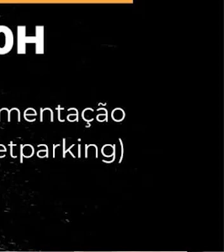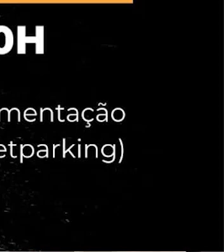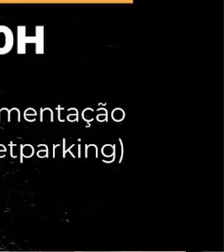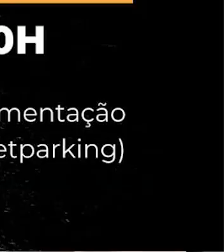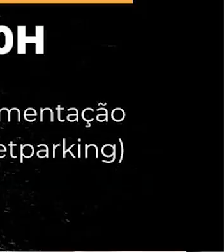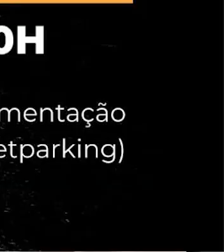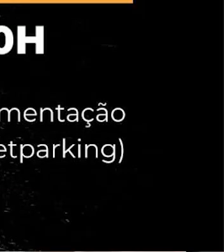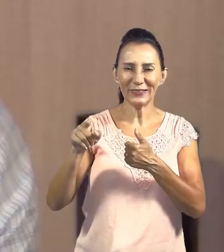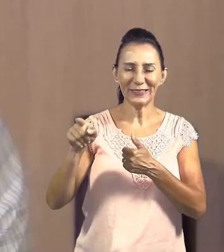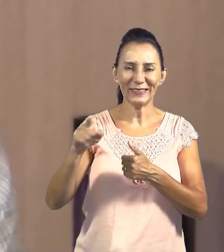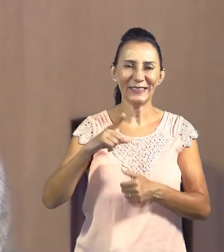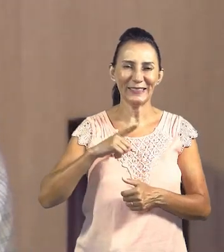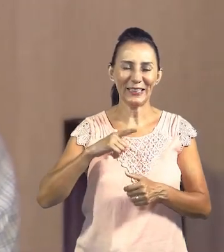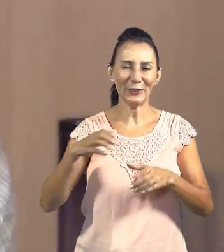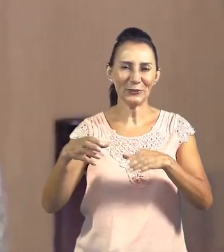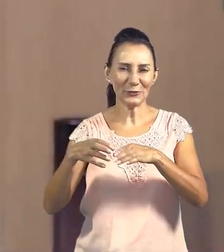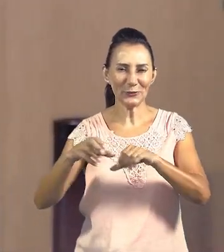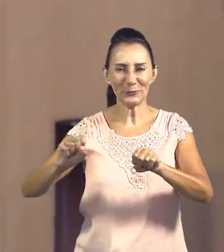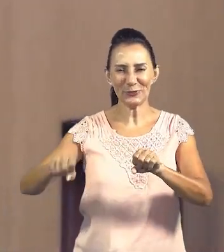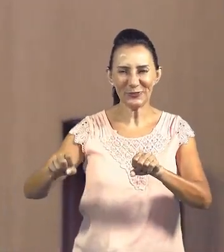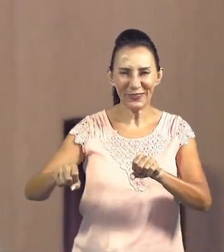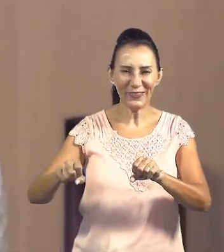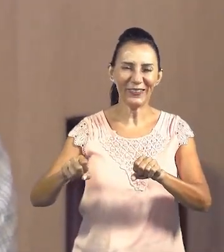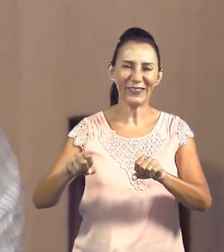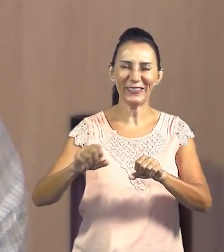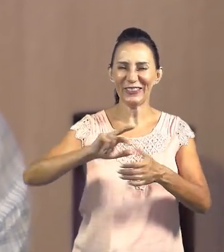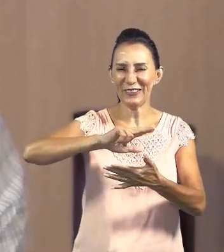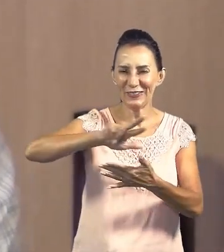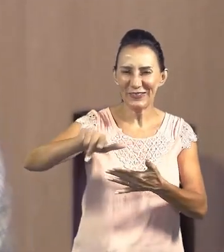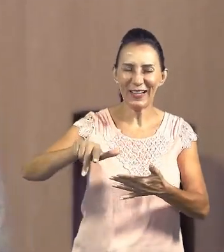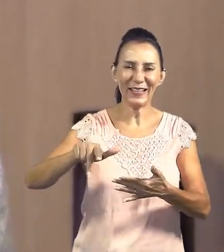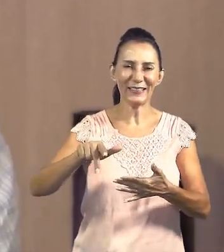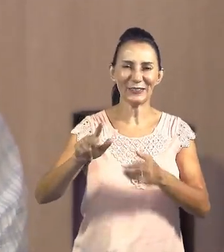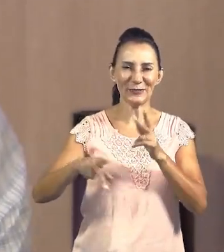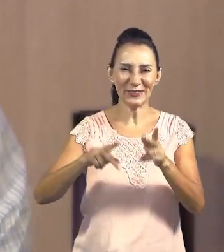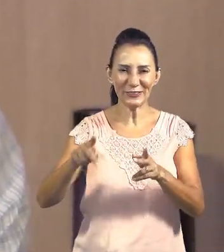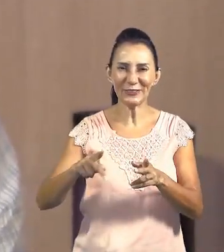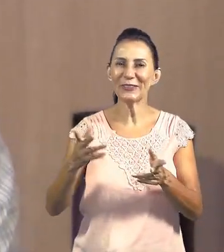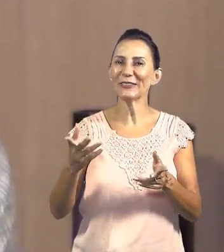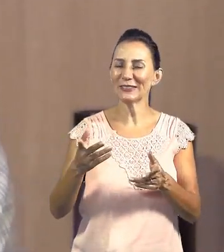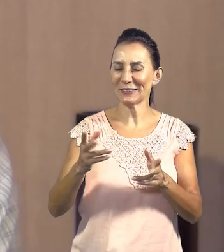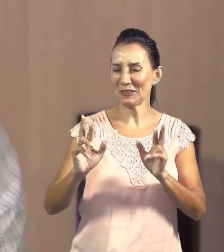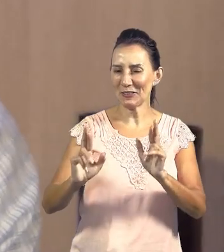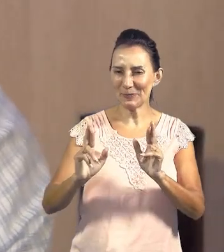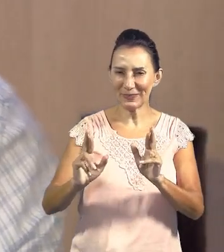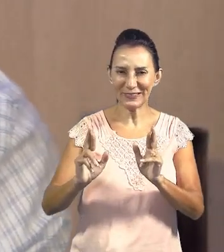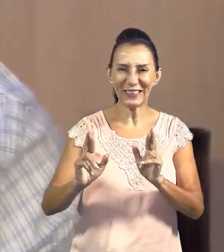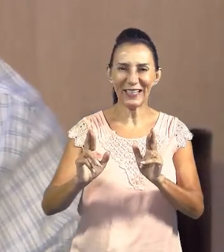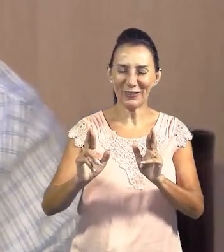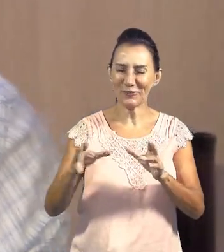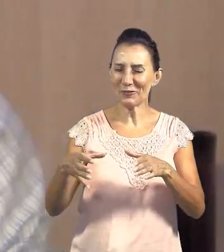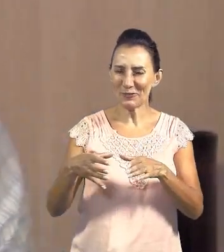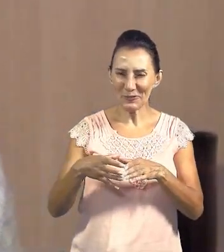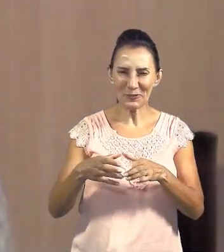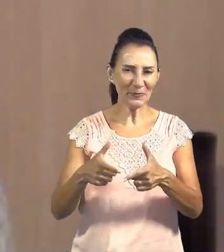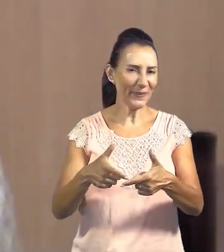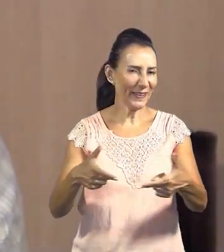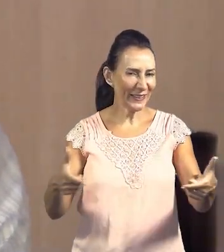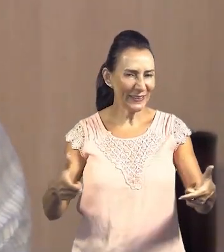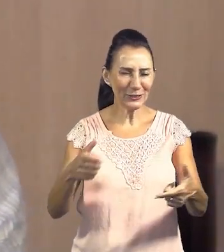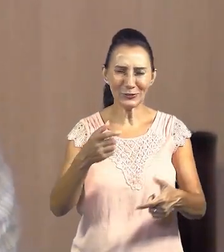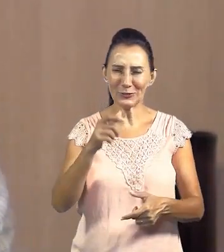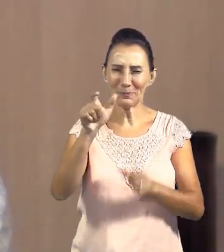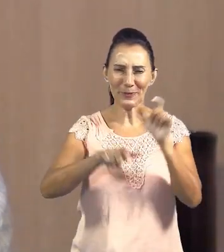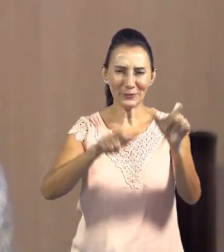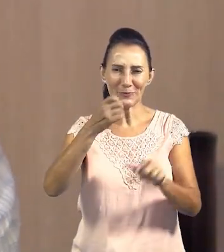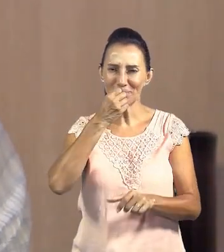pastor Wallace, o Barroso, o Rochinha, o Boni, uma turma muito grande aí de